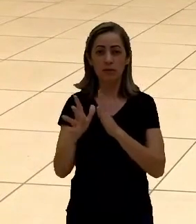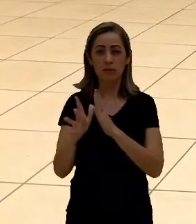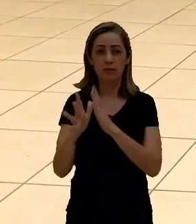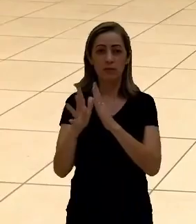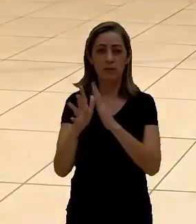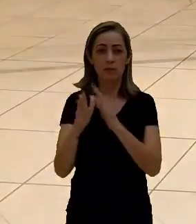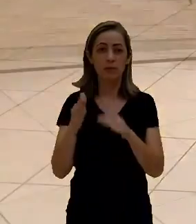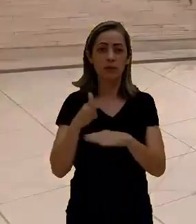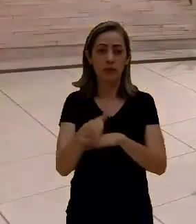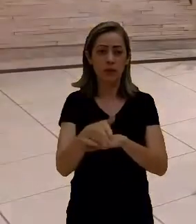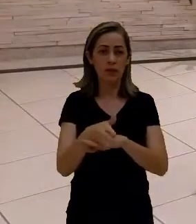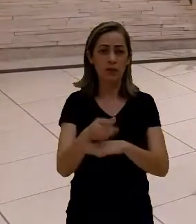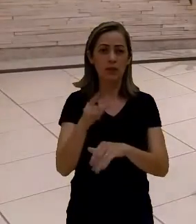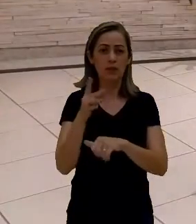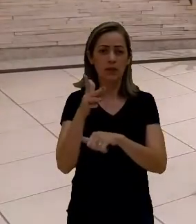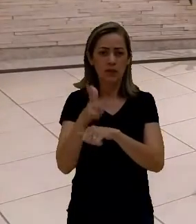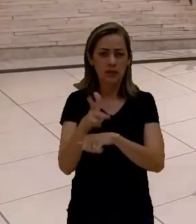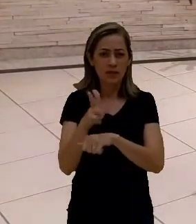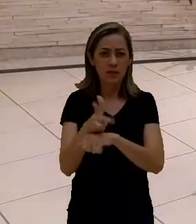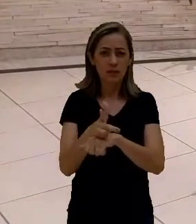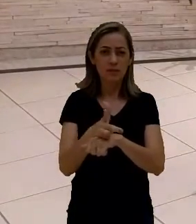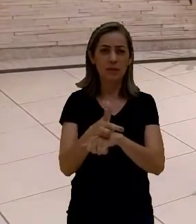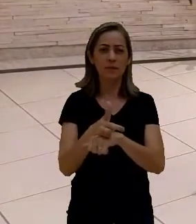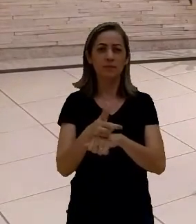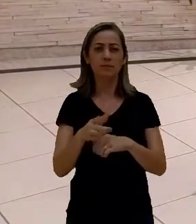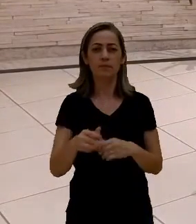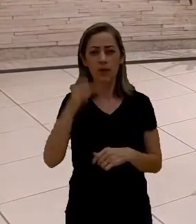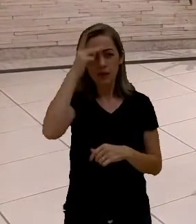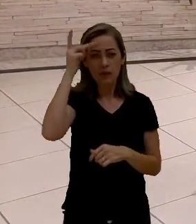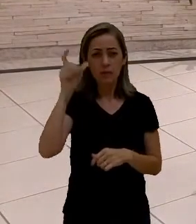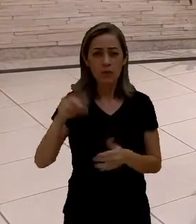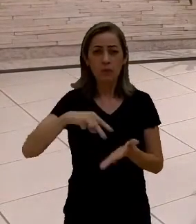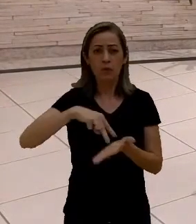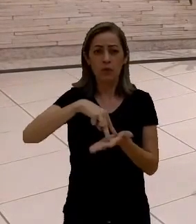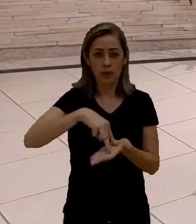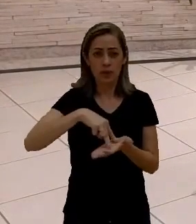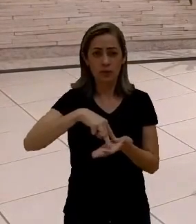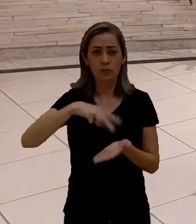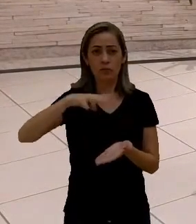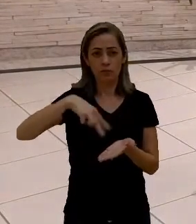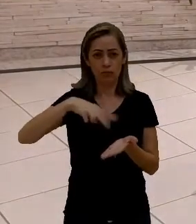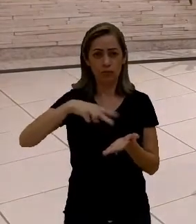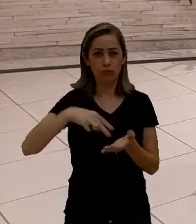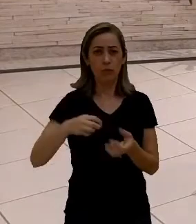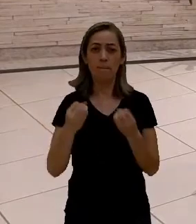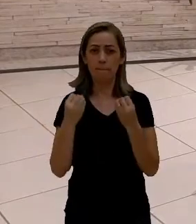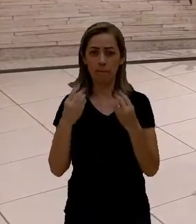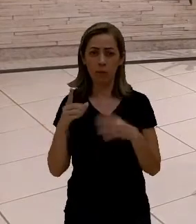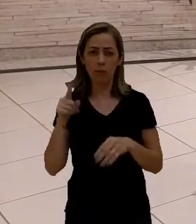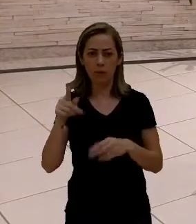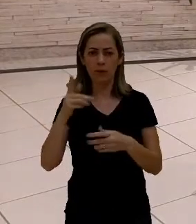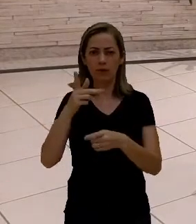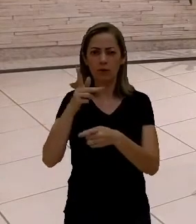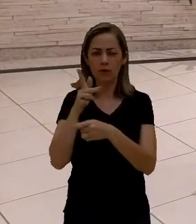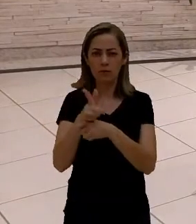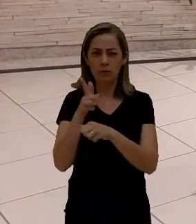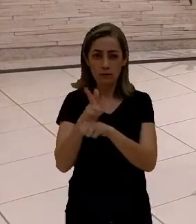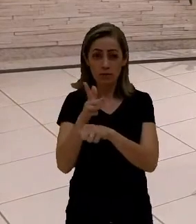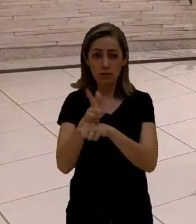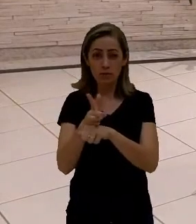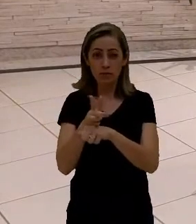que me preocupar eh se a posição do leitor tá bom para que aquele que vai nos acompanhar o